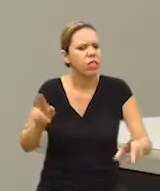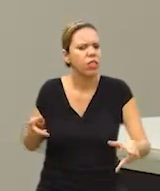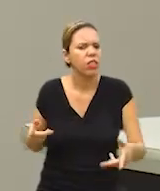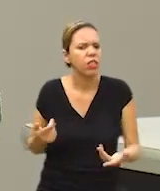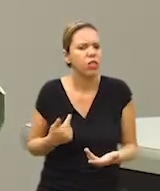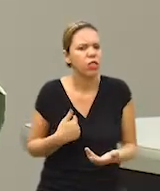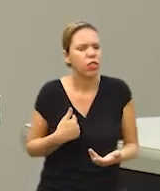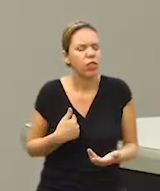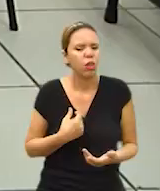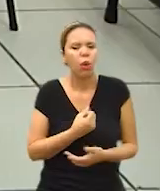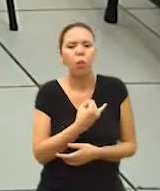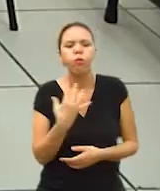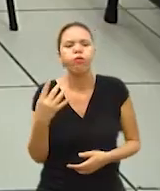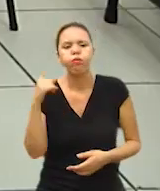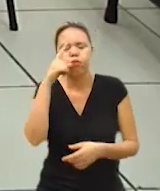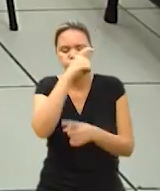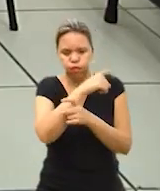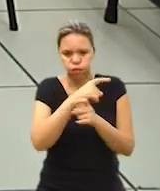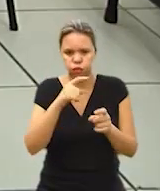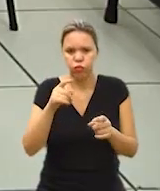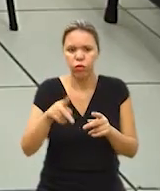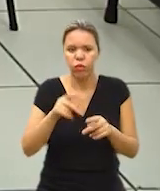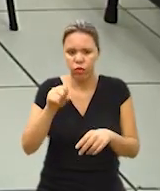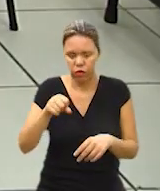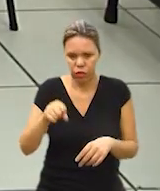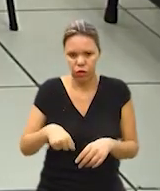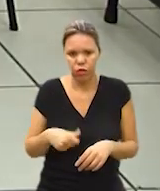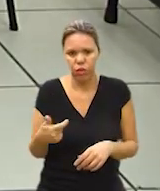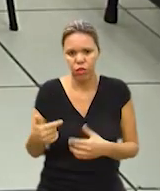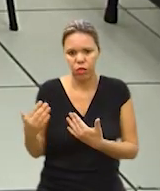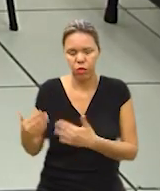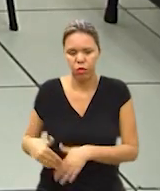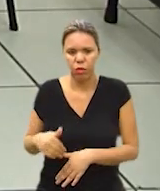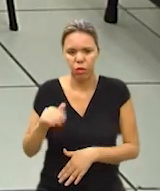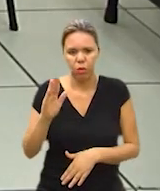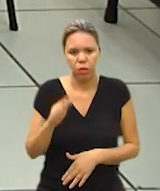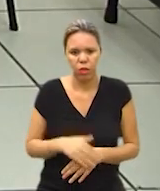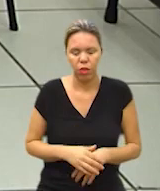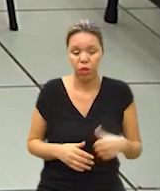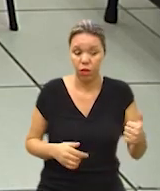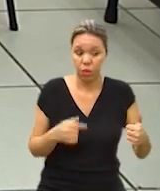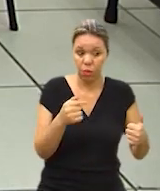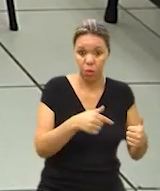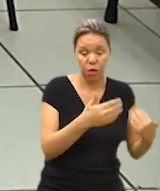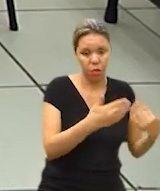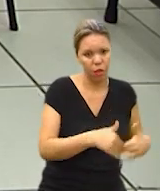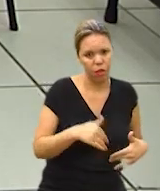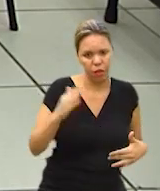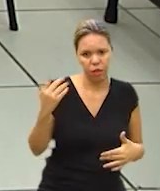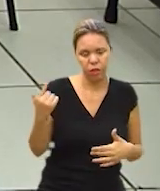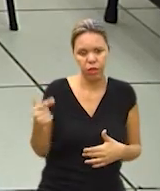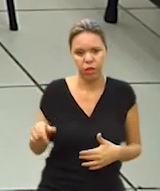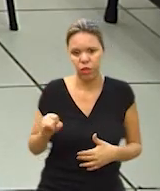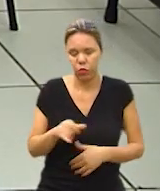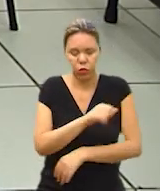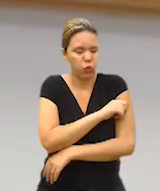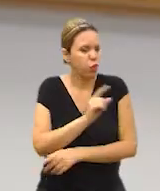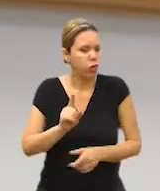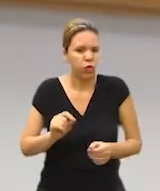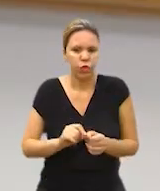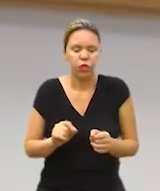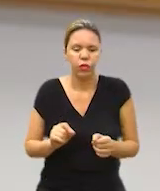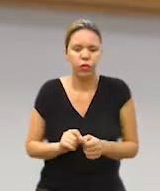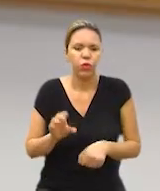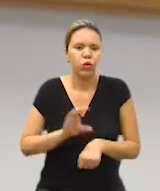mesmo no grau de dificuldade? Sim. Na segunda fase, mais ainda do que na primeira, né, Carol? Isso. Se o aluno não fizer